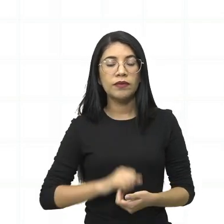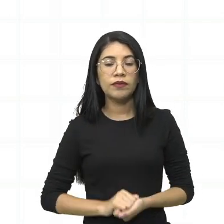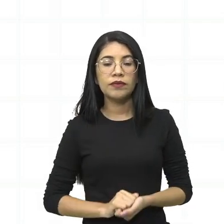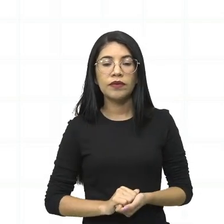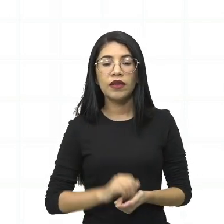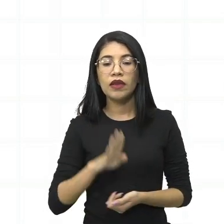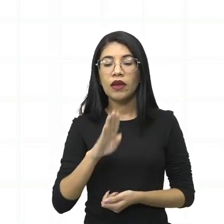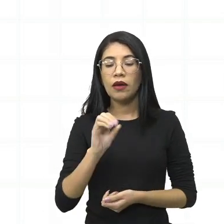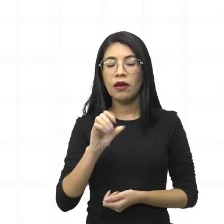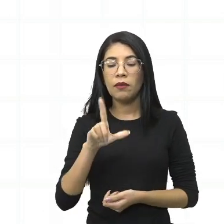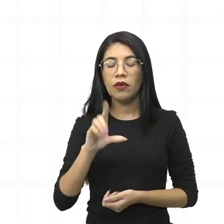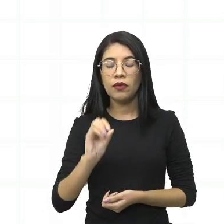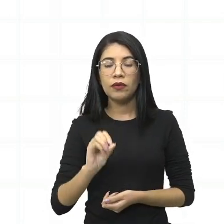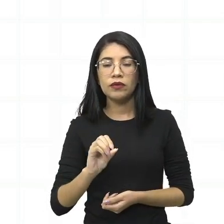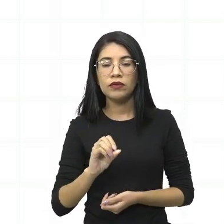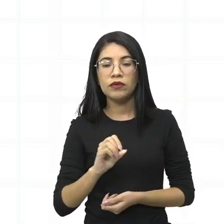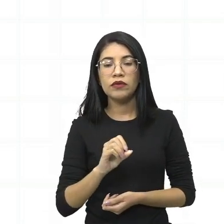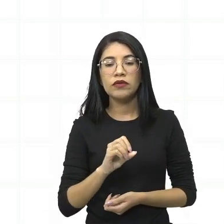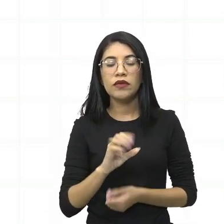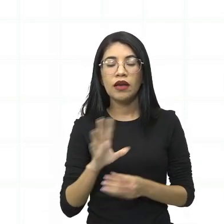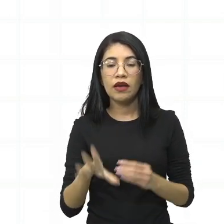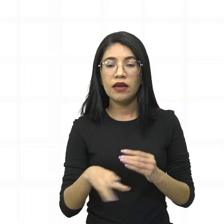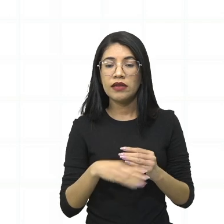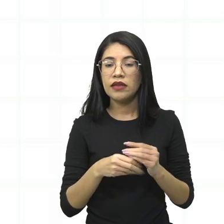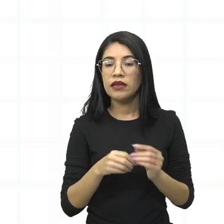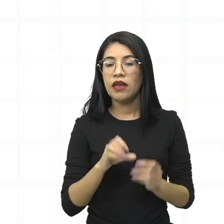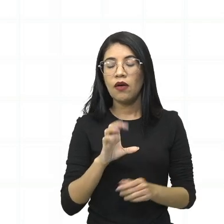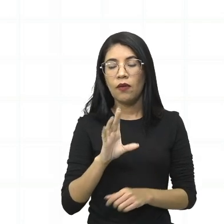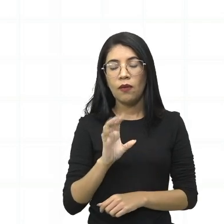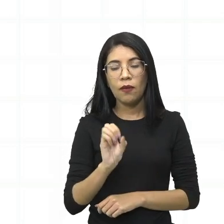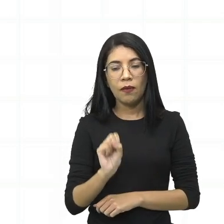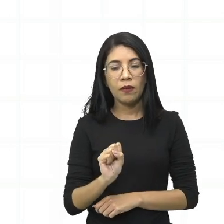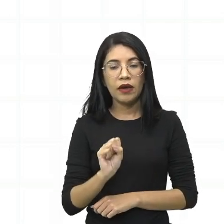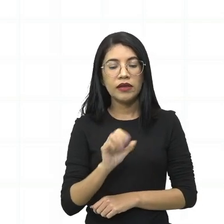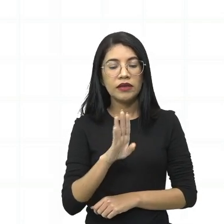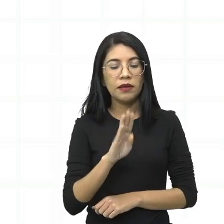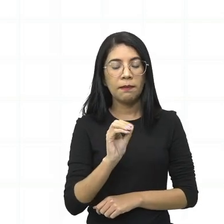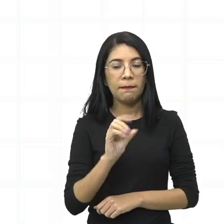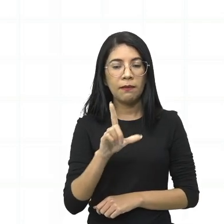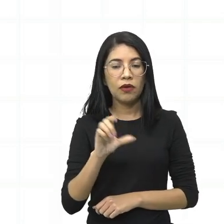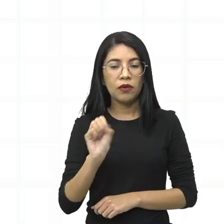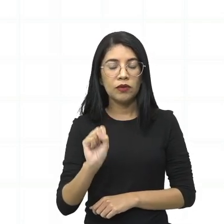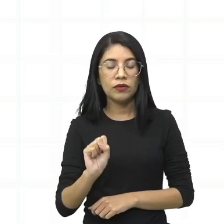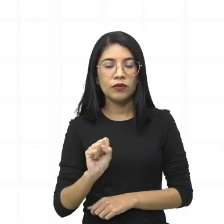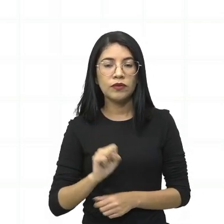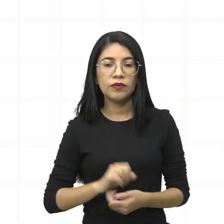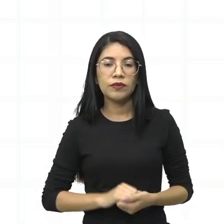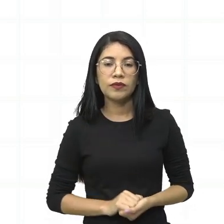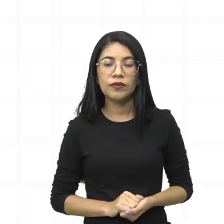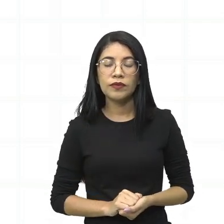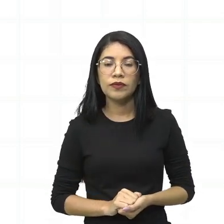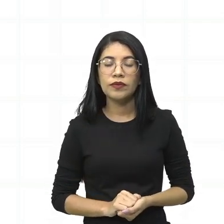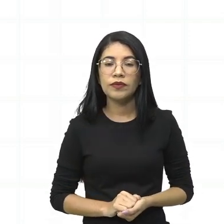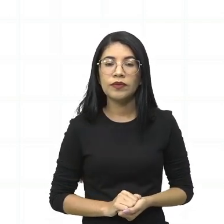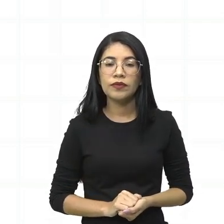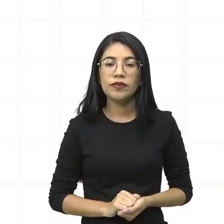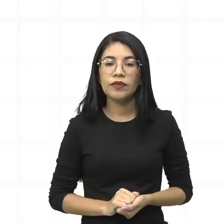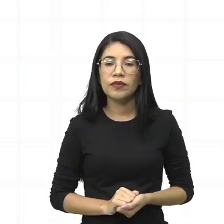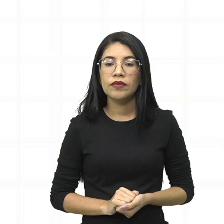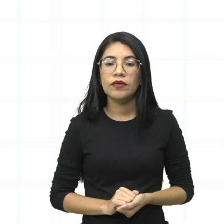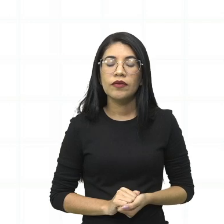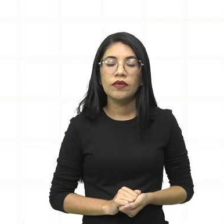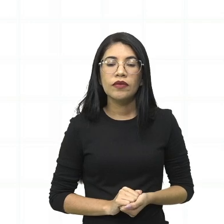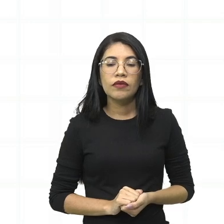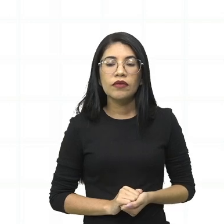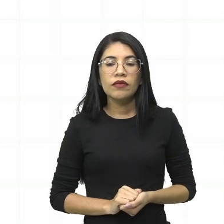Bolo é bolos, normal, né? Como a mesma regra aqui da palavra mesa, bolo, só acrescentei